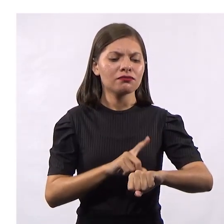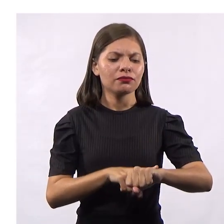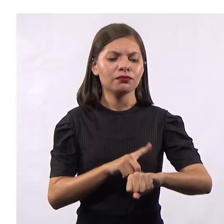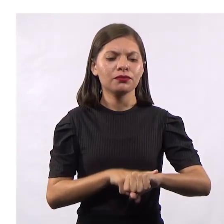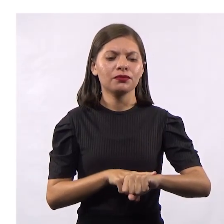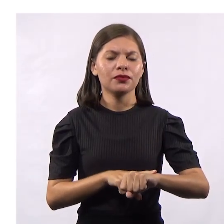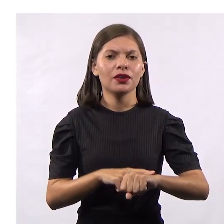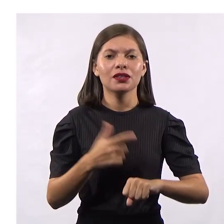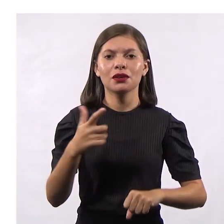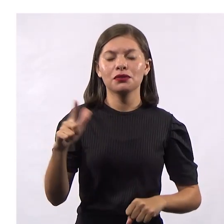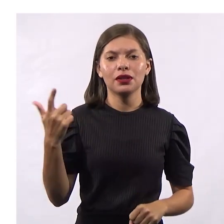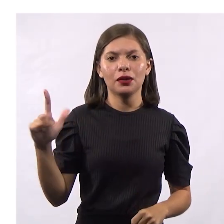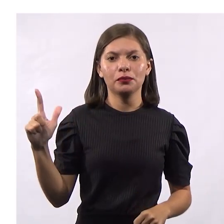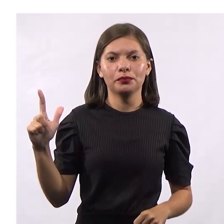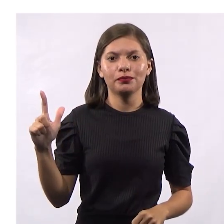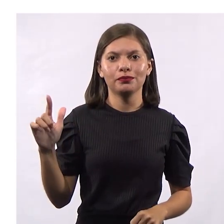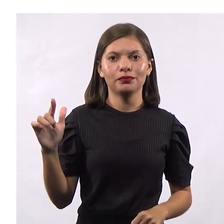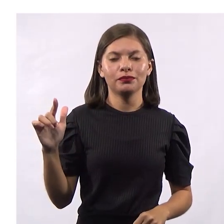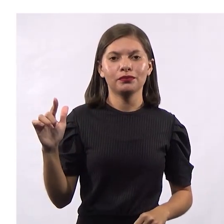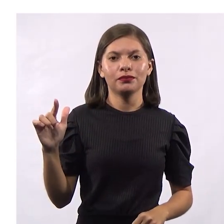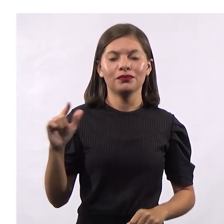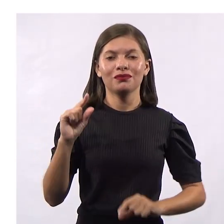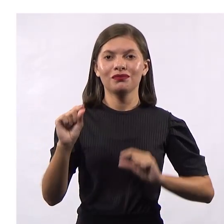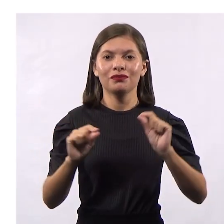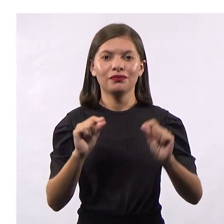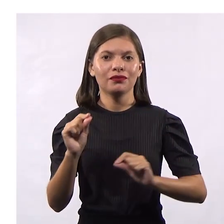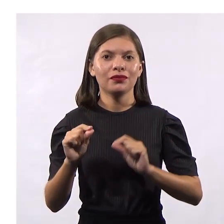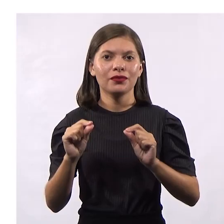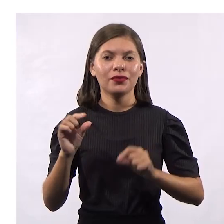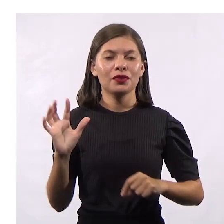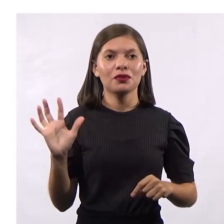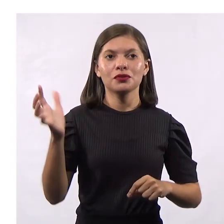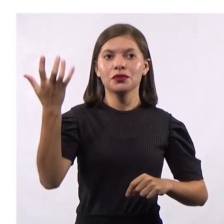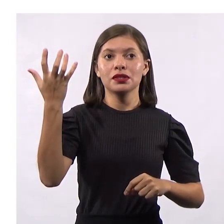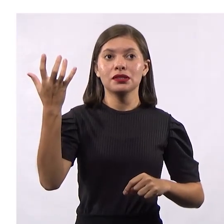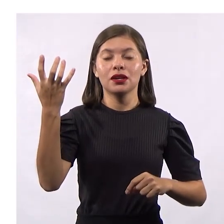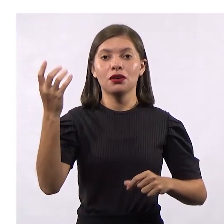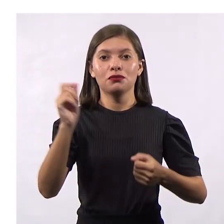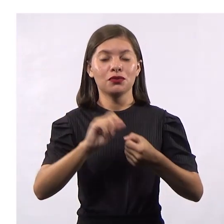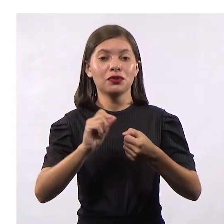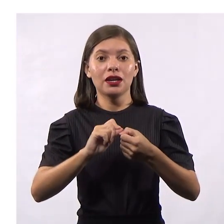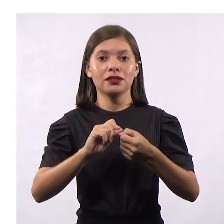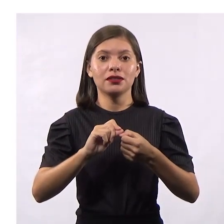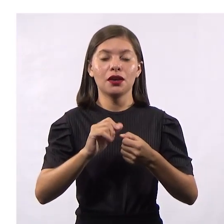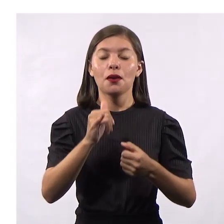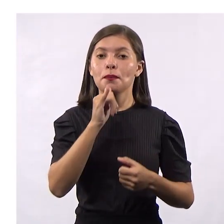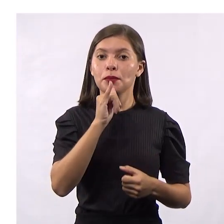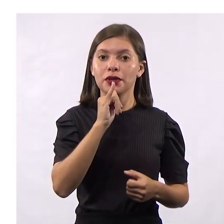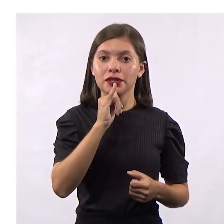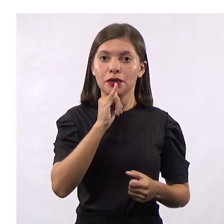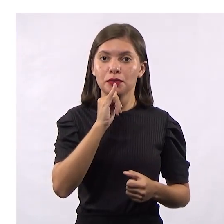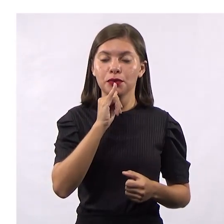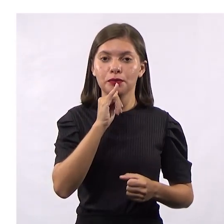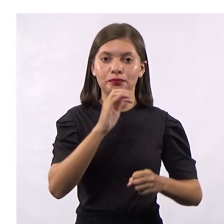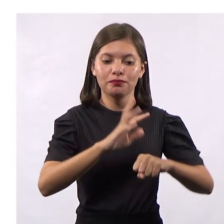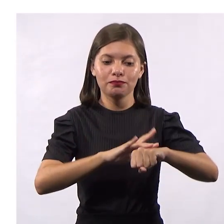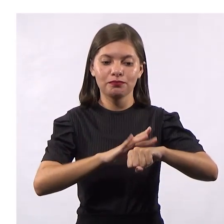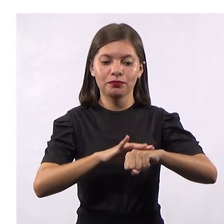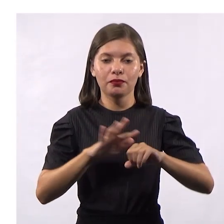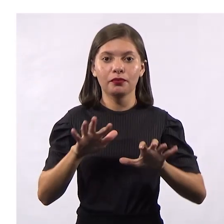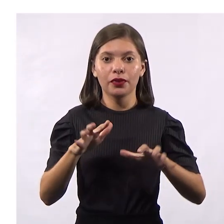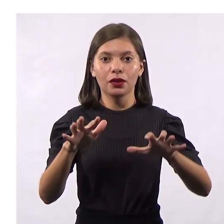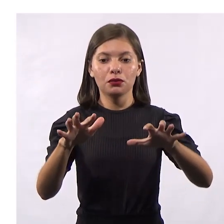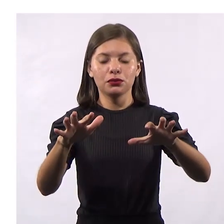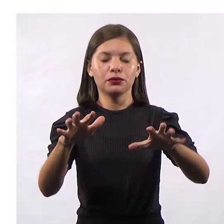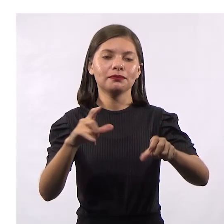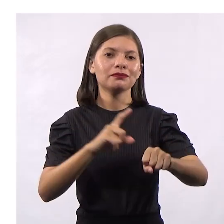né, que não estava prevista na celebração do contrato. Então, acontece uma situação imprevisível. A gente pode até colocar aqui, pandemia, né,